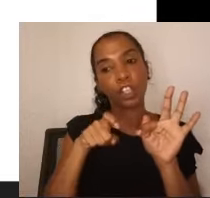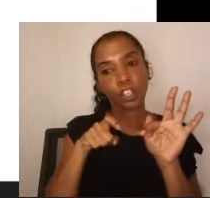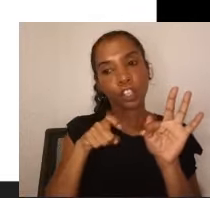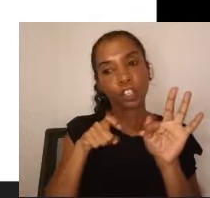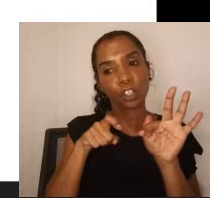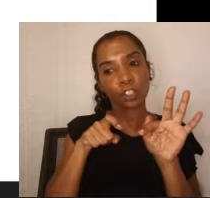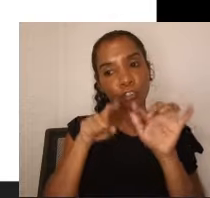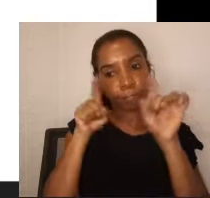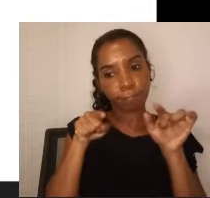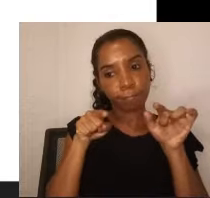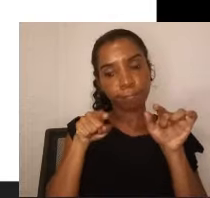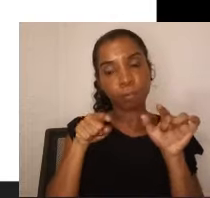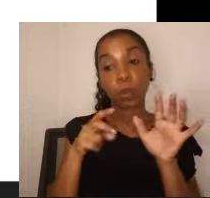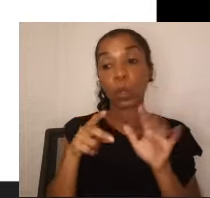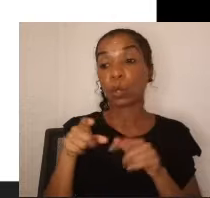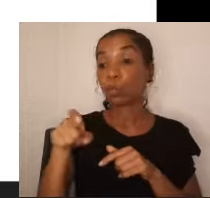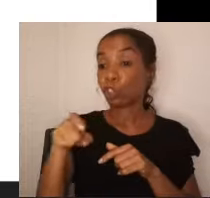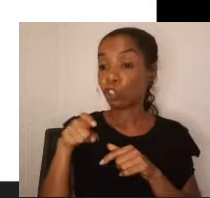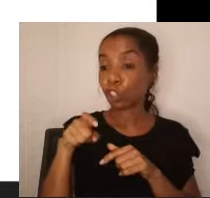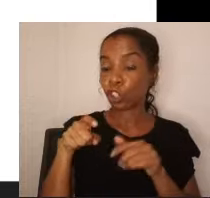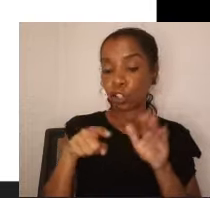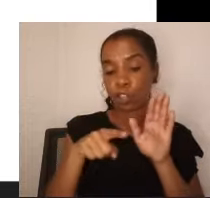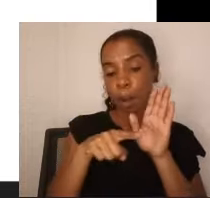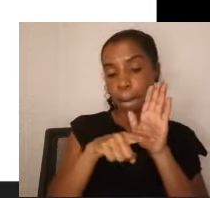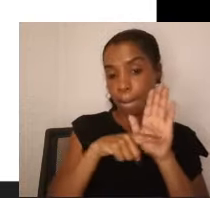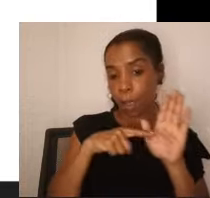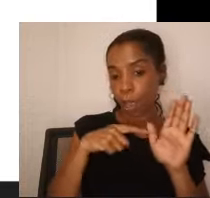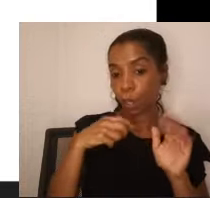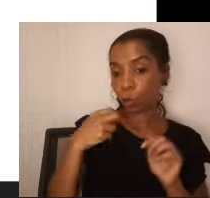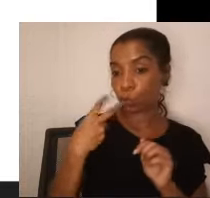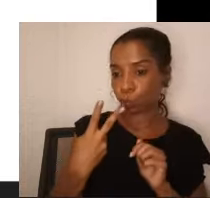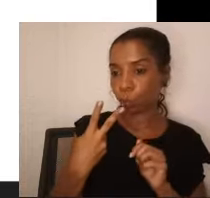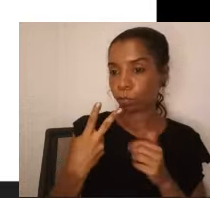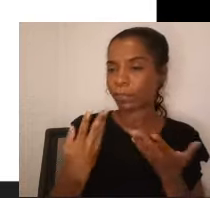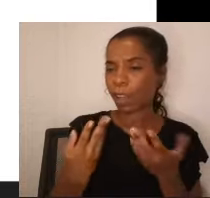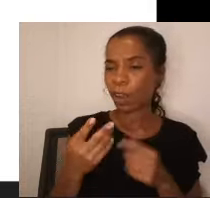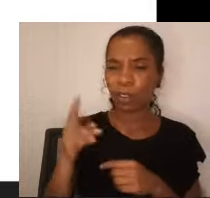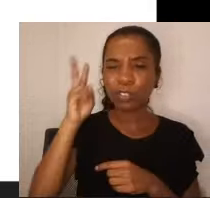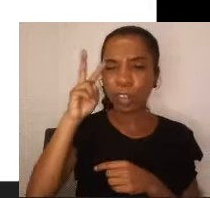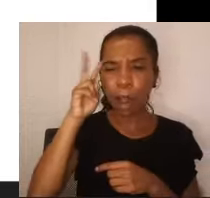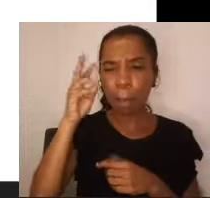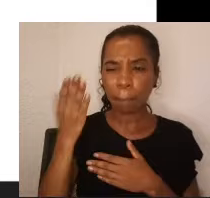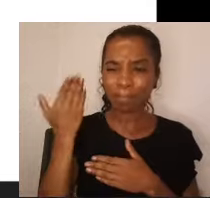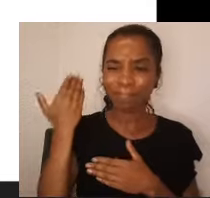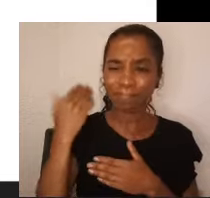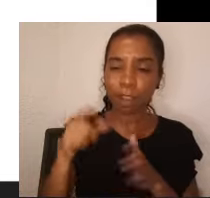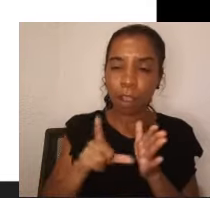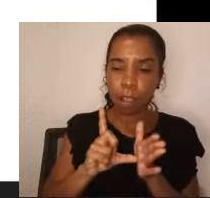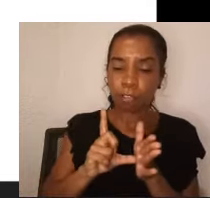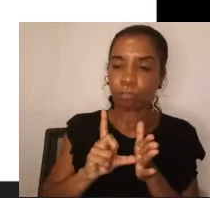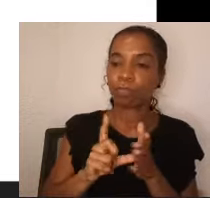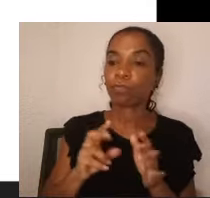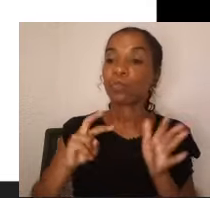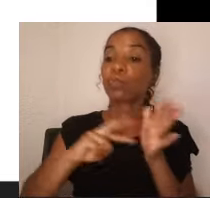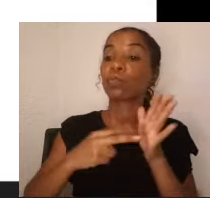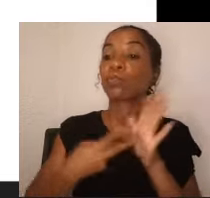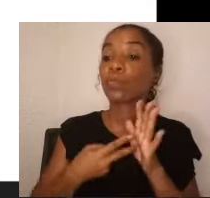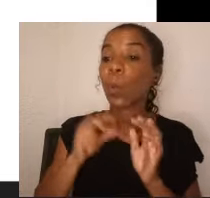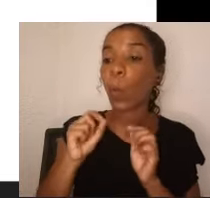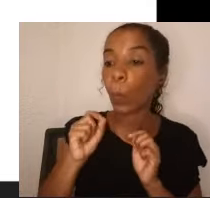2. Isso daqui, como nós já enfatizamos anteriormente,